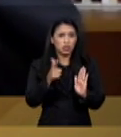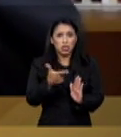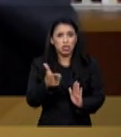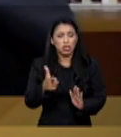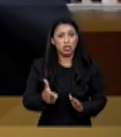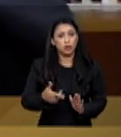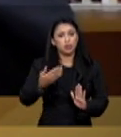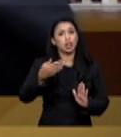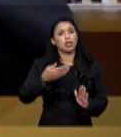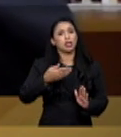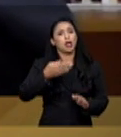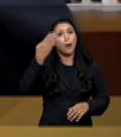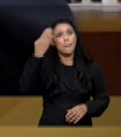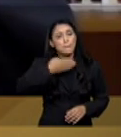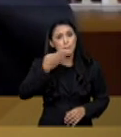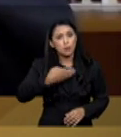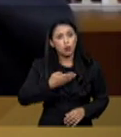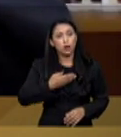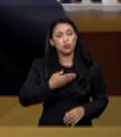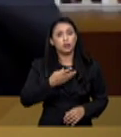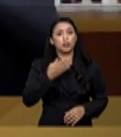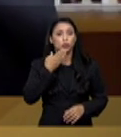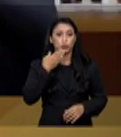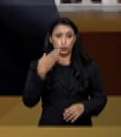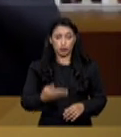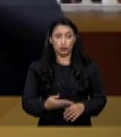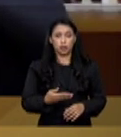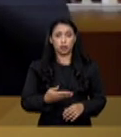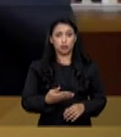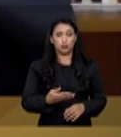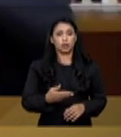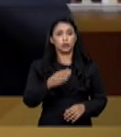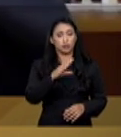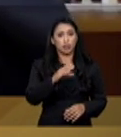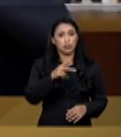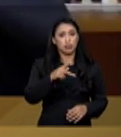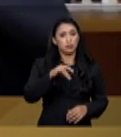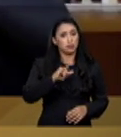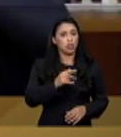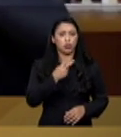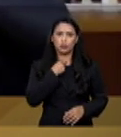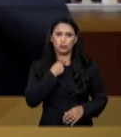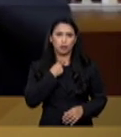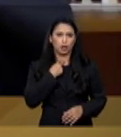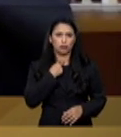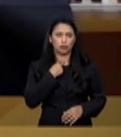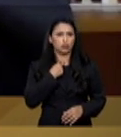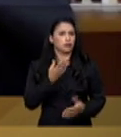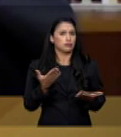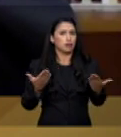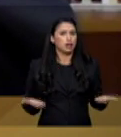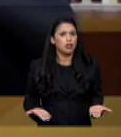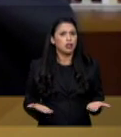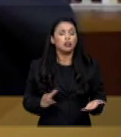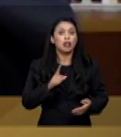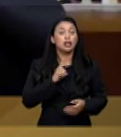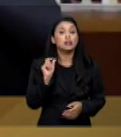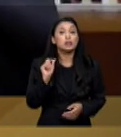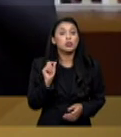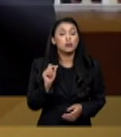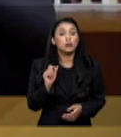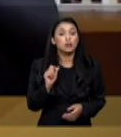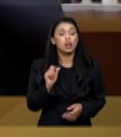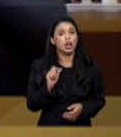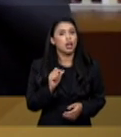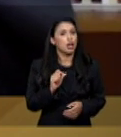pré-constituída do requerimento de instalação da CPI, com todas as vênias, não pode prevalecer, além de se tratar de